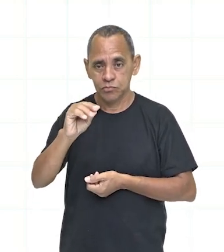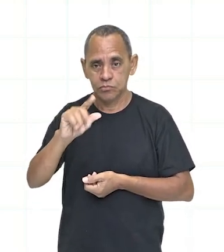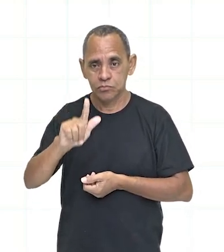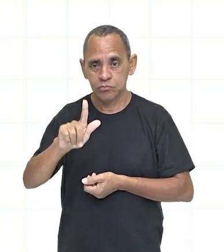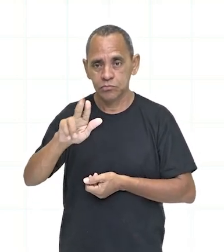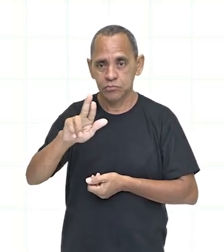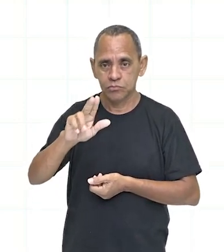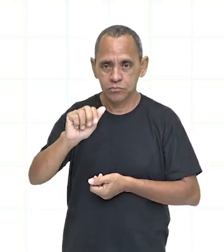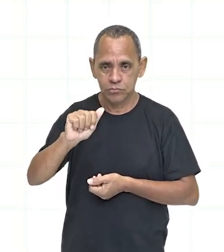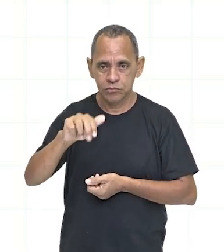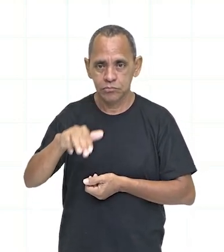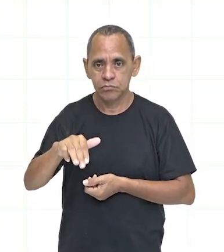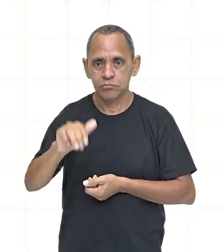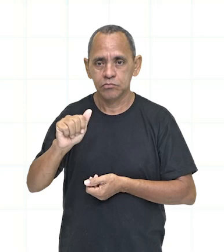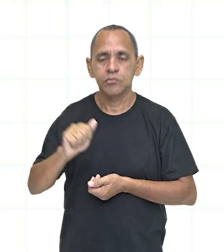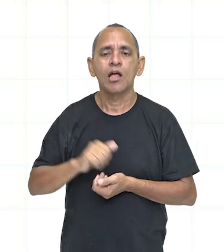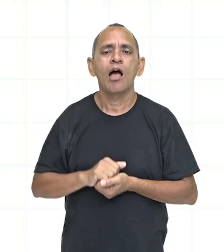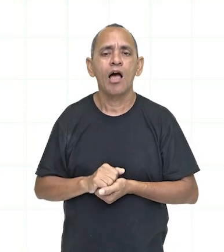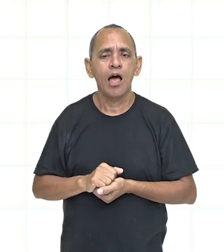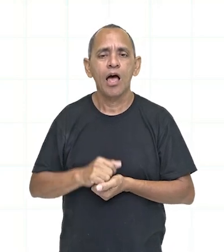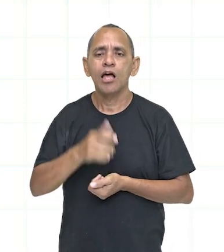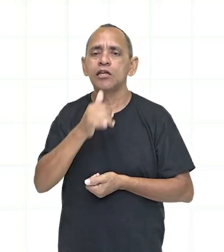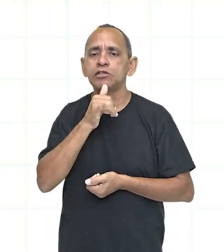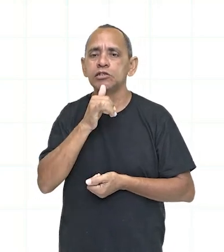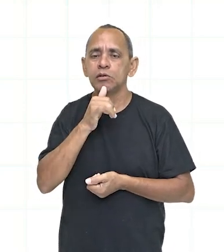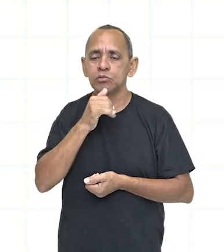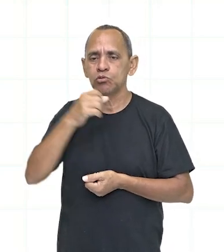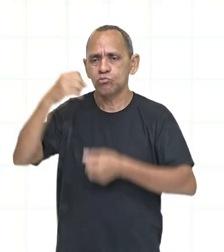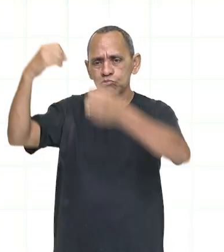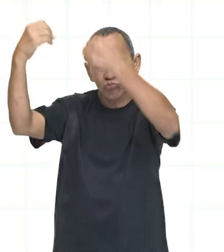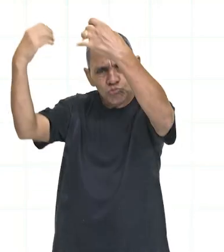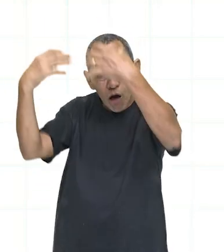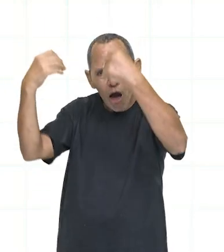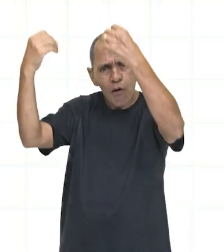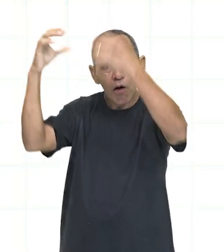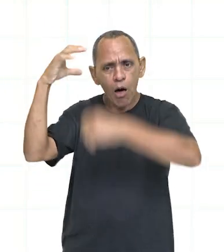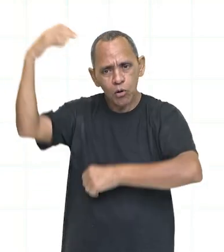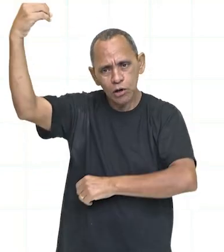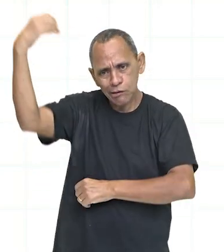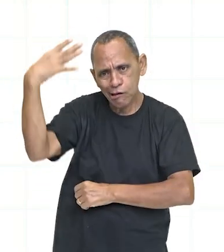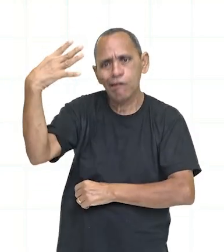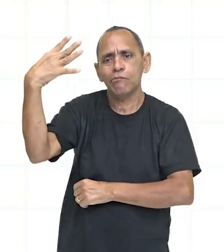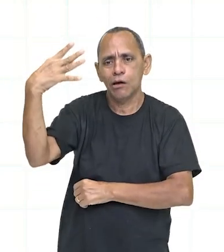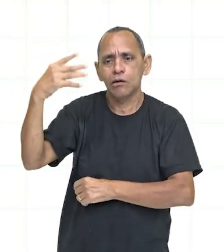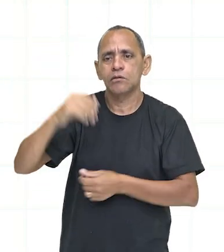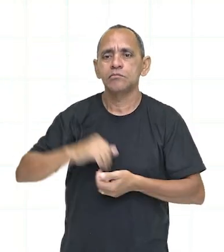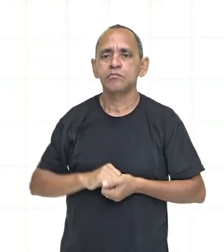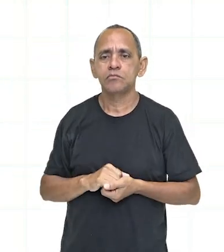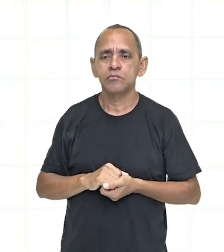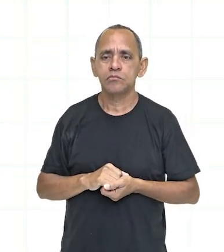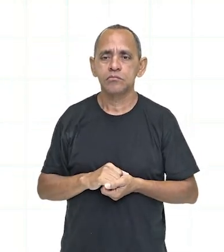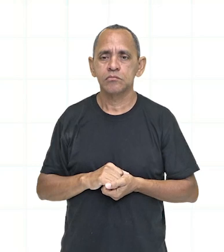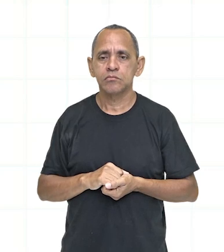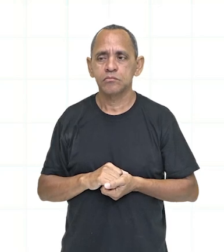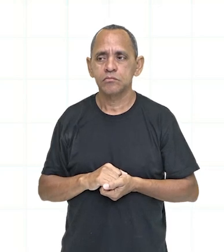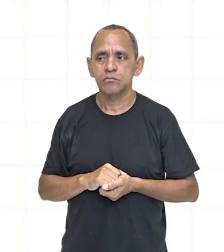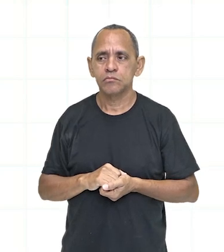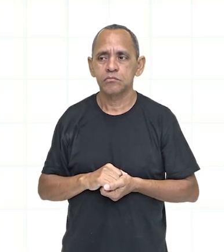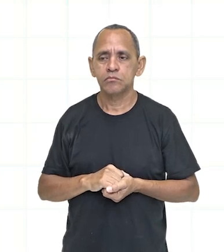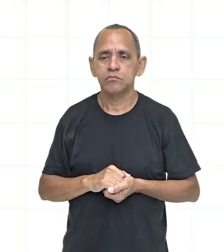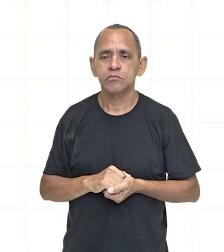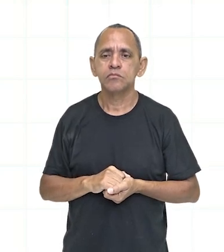né, se a previsão do tempo, a gente pode traduzir aqui, né, se a previsão do tempo